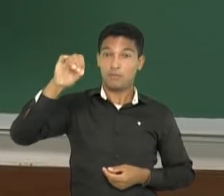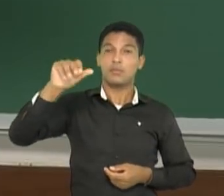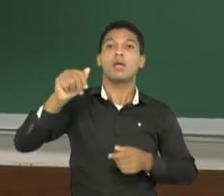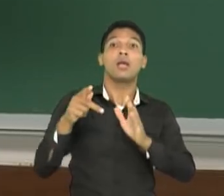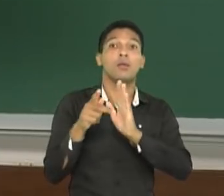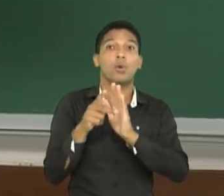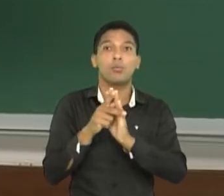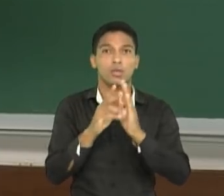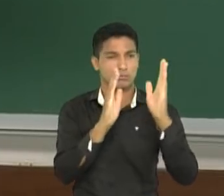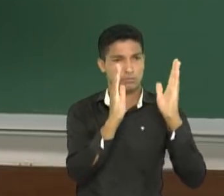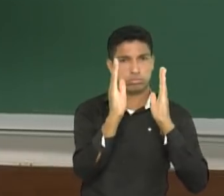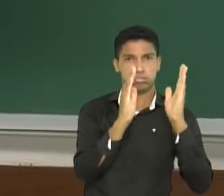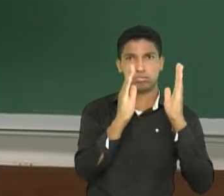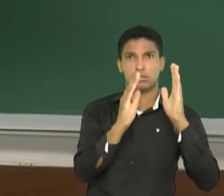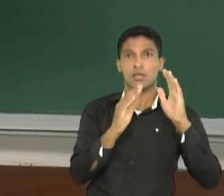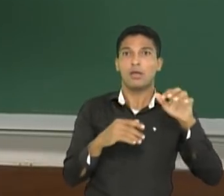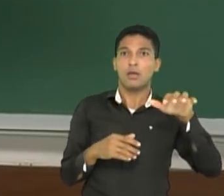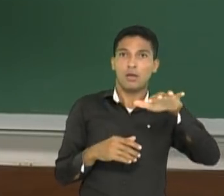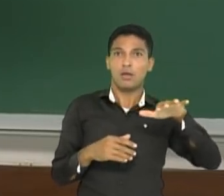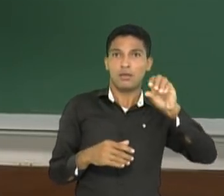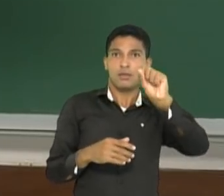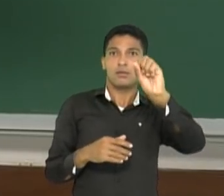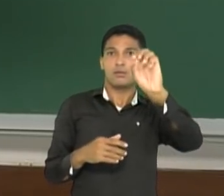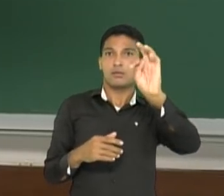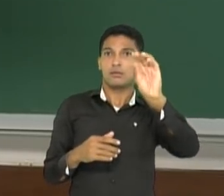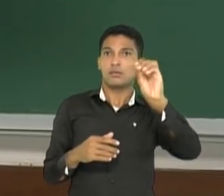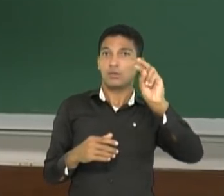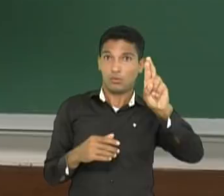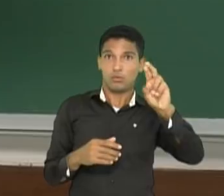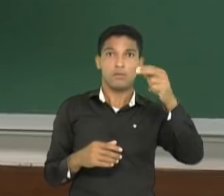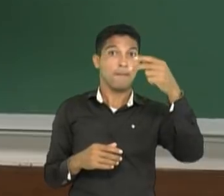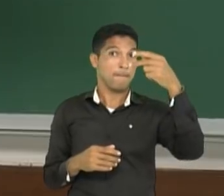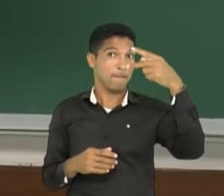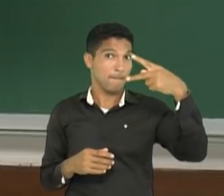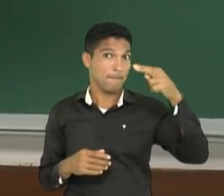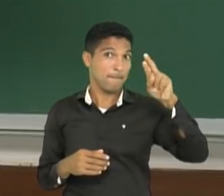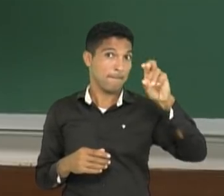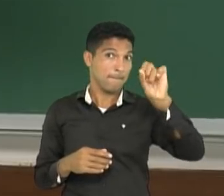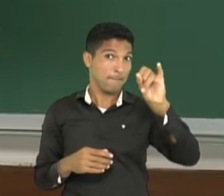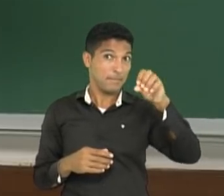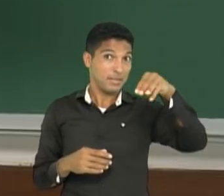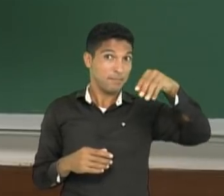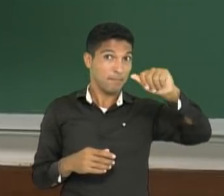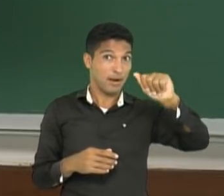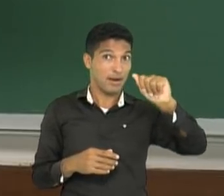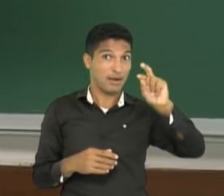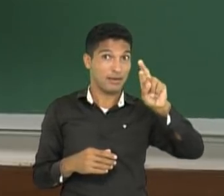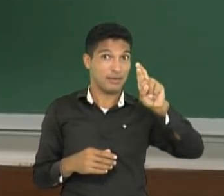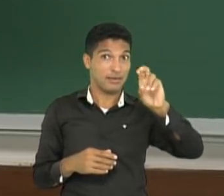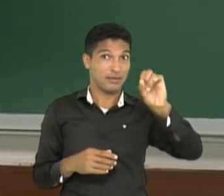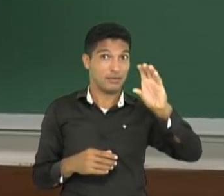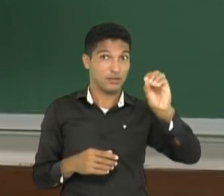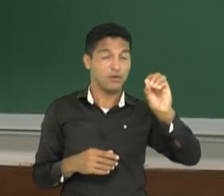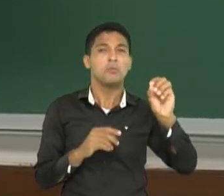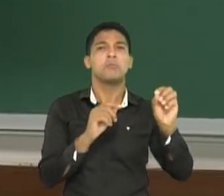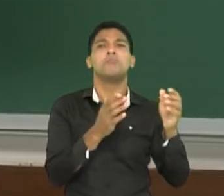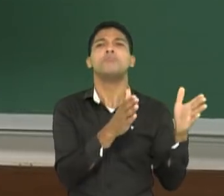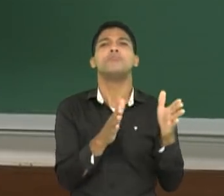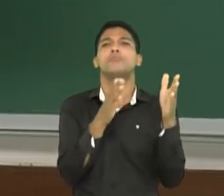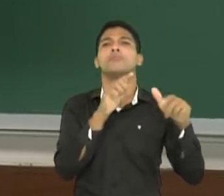na região norte, a economia é baseada no setor primário. O que envolve de atividades do setor primário que a gente já falou a